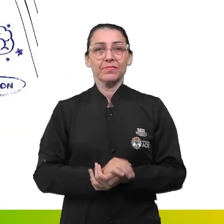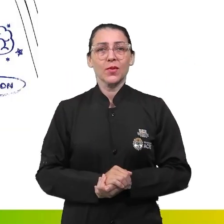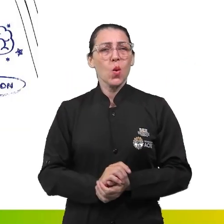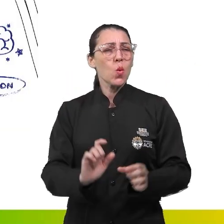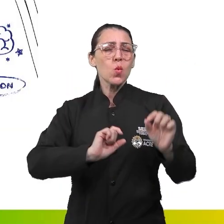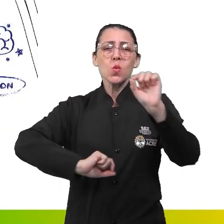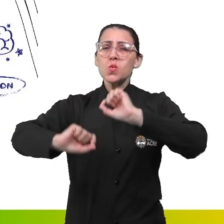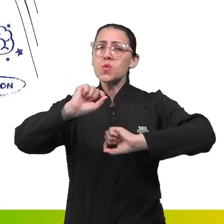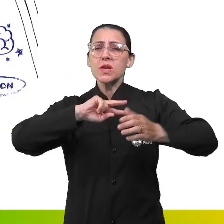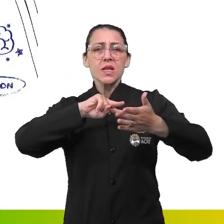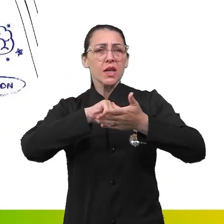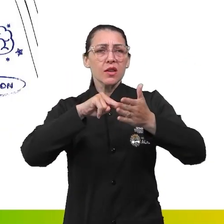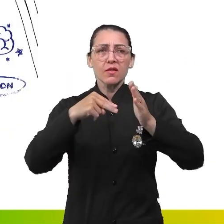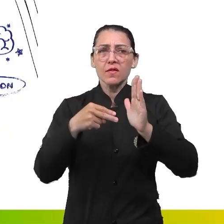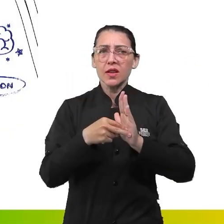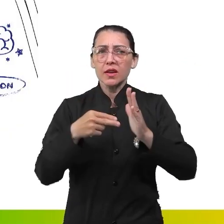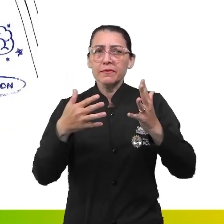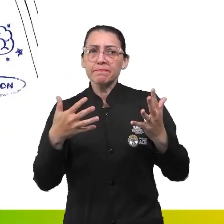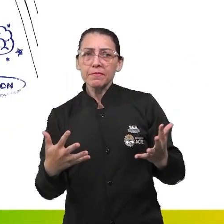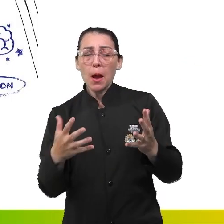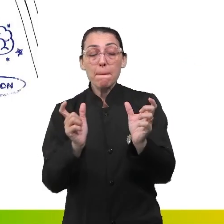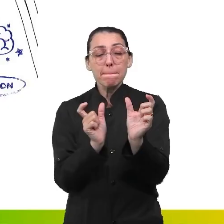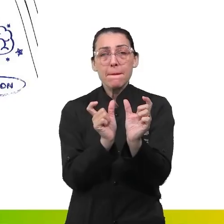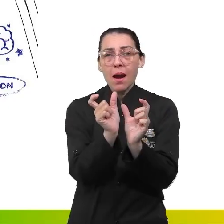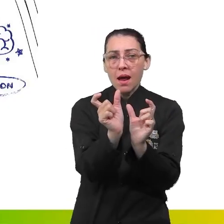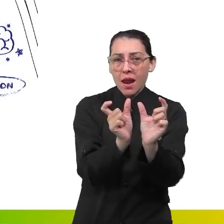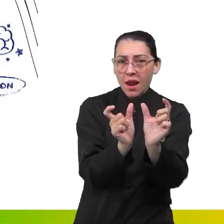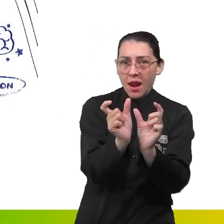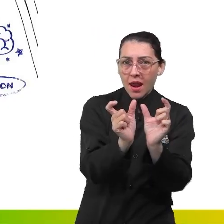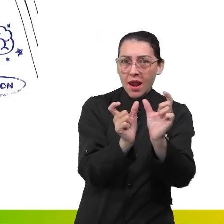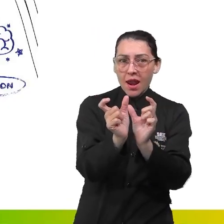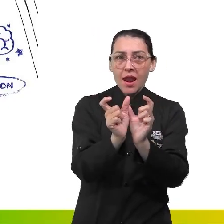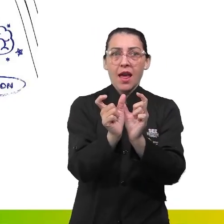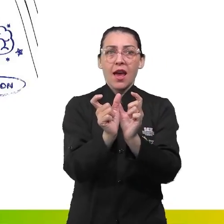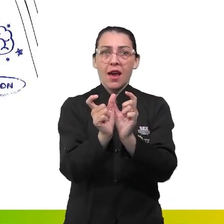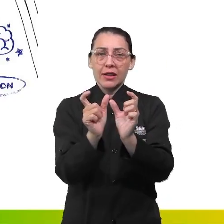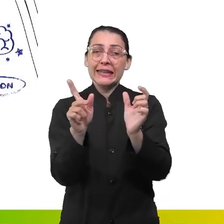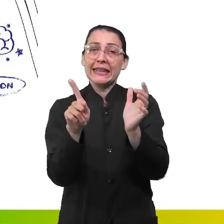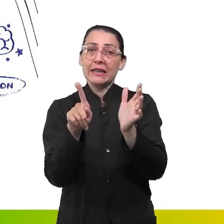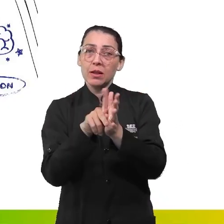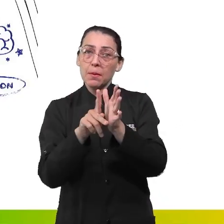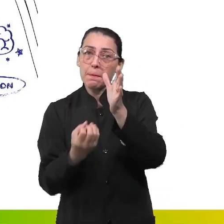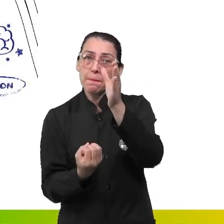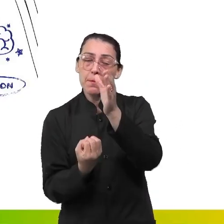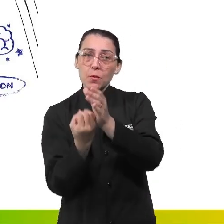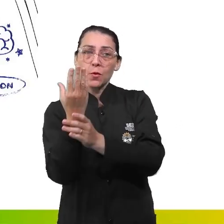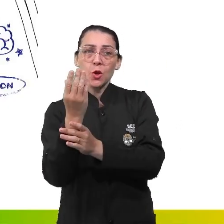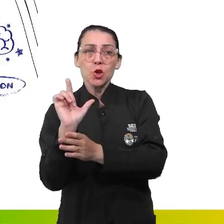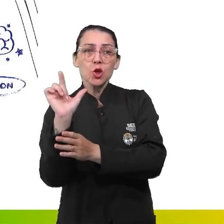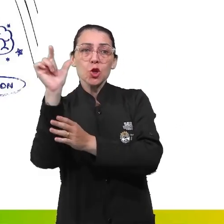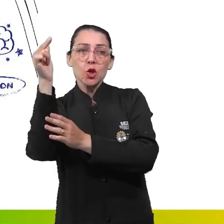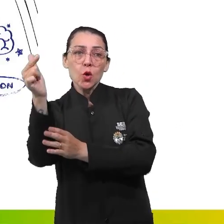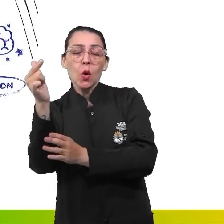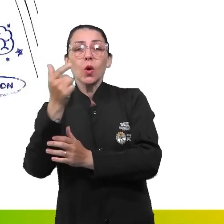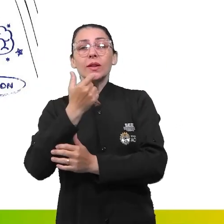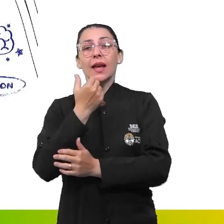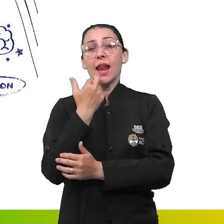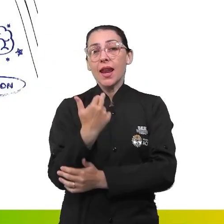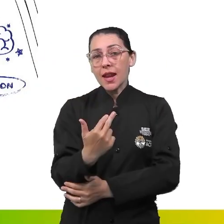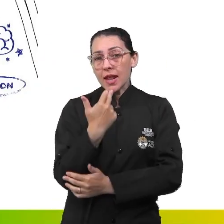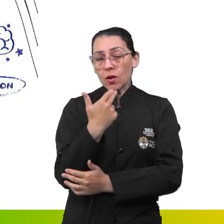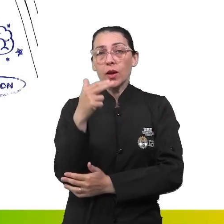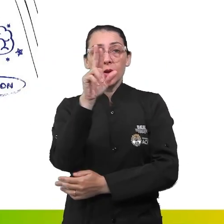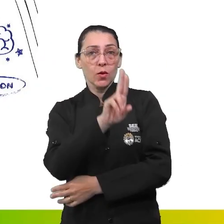O que são estrangeirismos? São palavras oriundas que têm origem de outros idiomas e